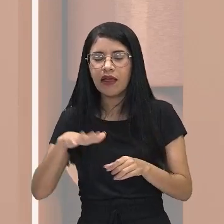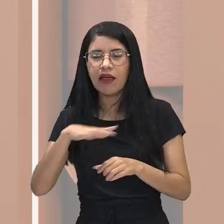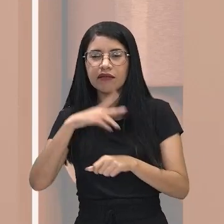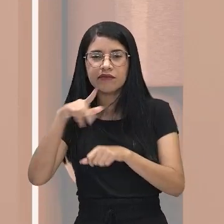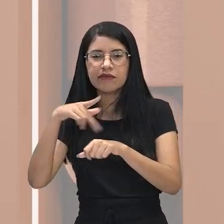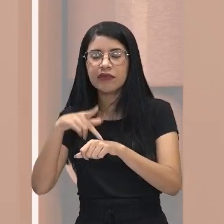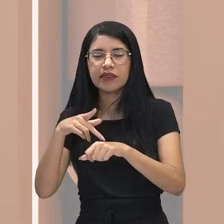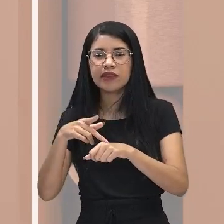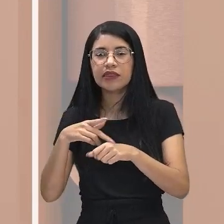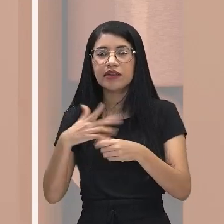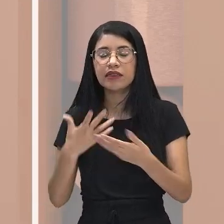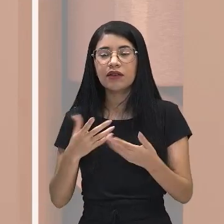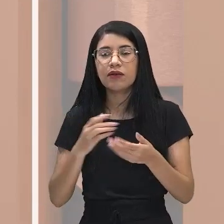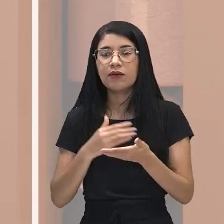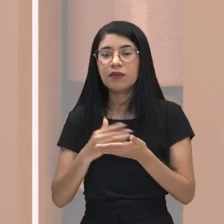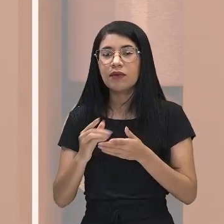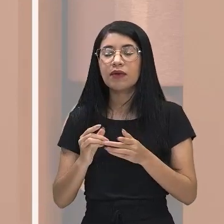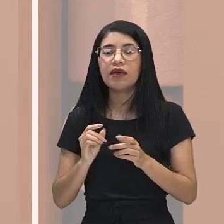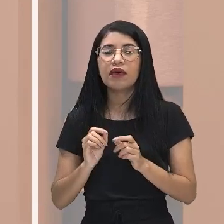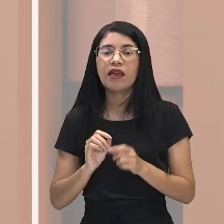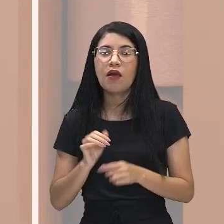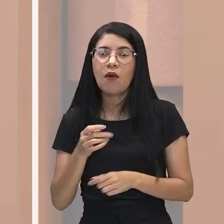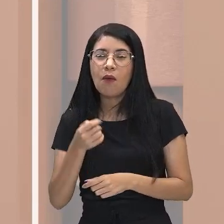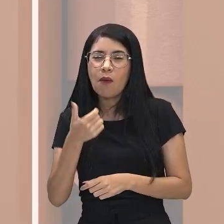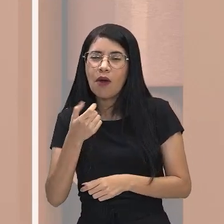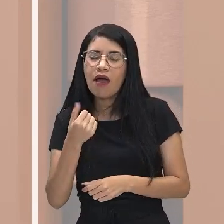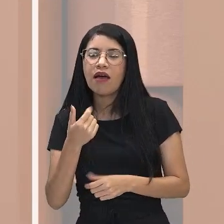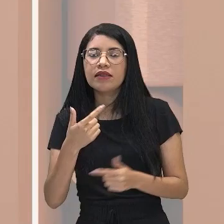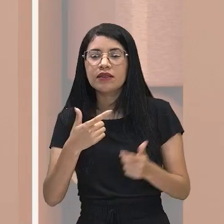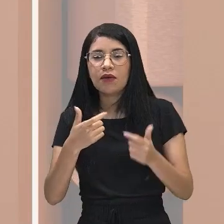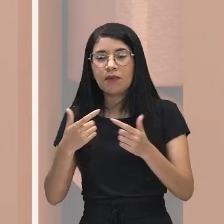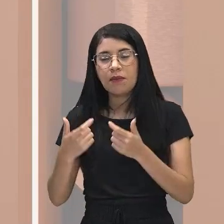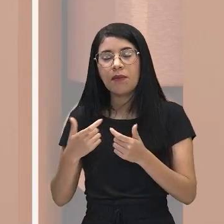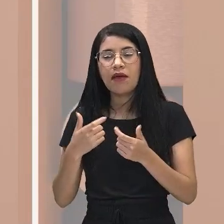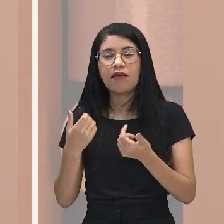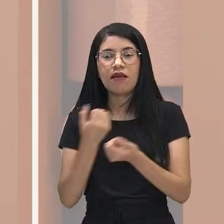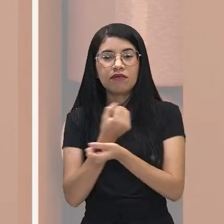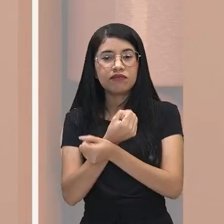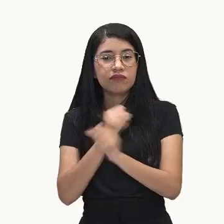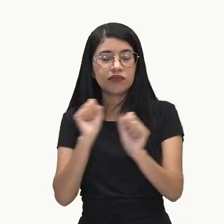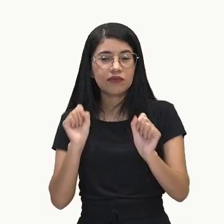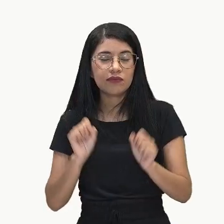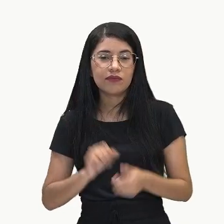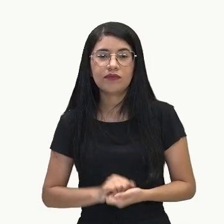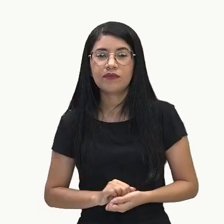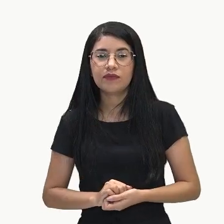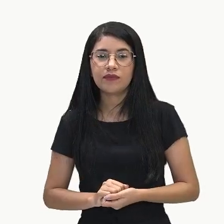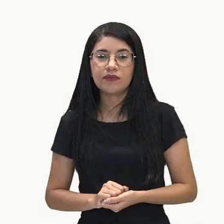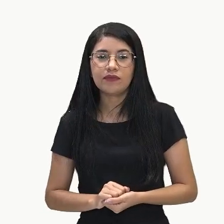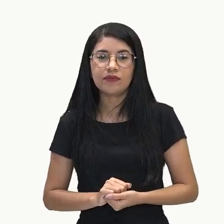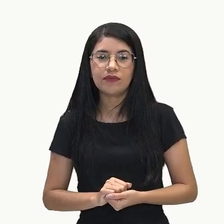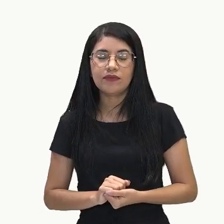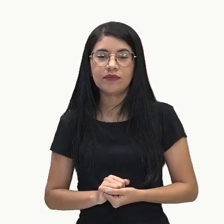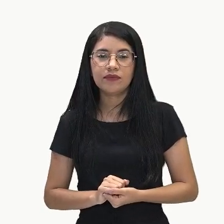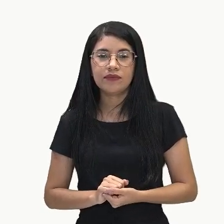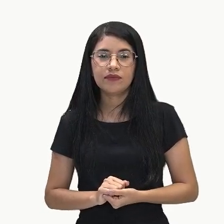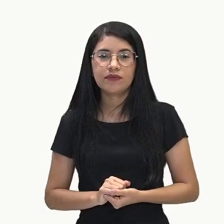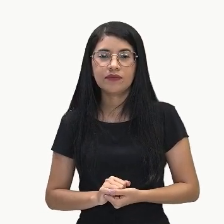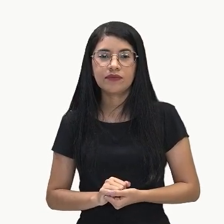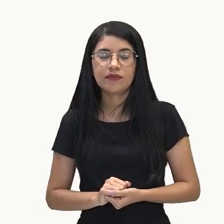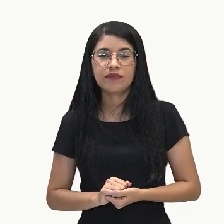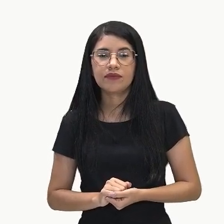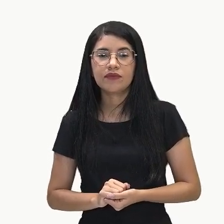essa crise, por pouco, não desencadeou uma guerra nuclear de fato. Vamos adiante com o texto. Vamos lá, galera.